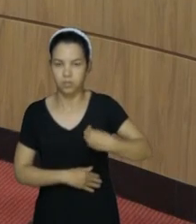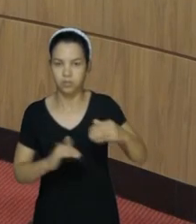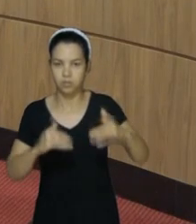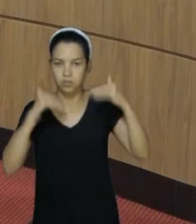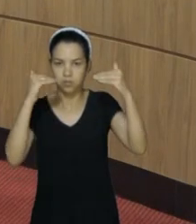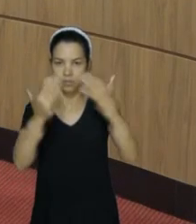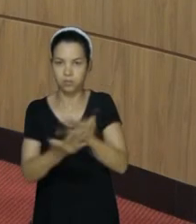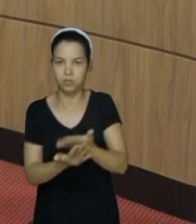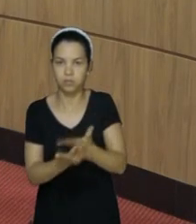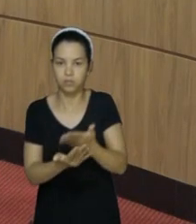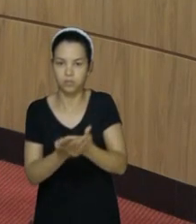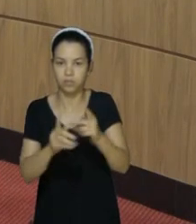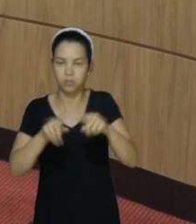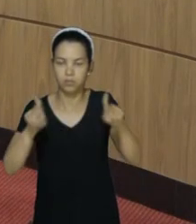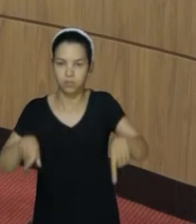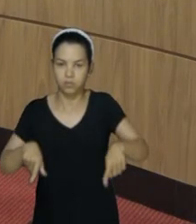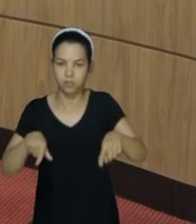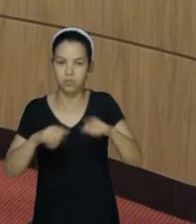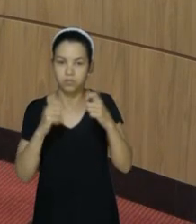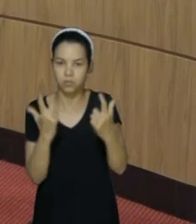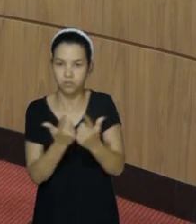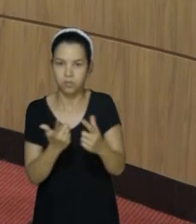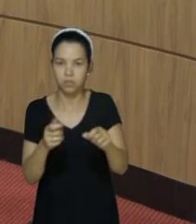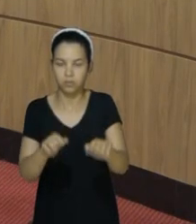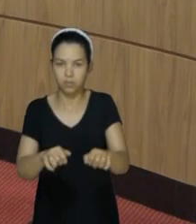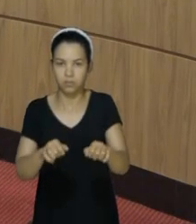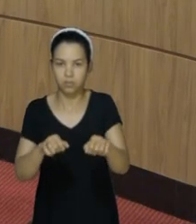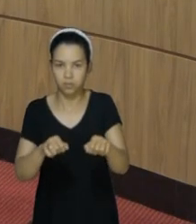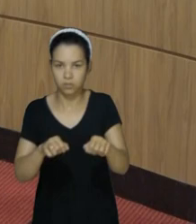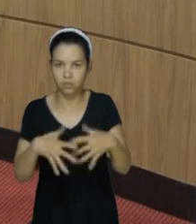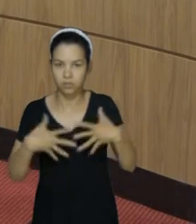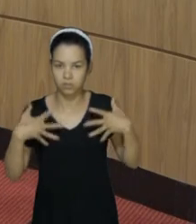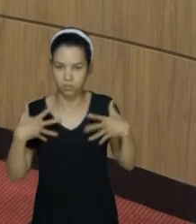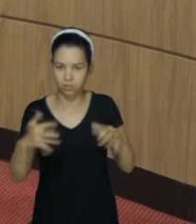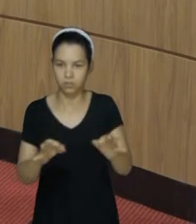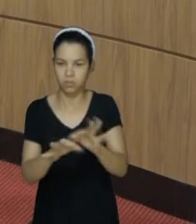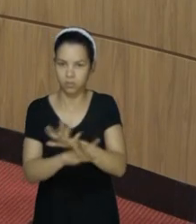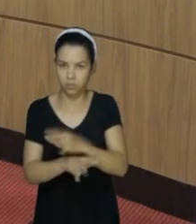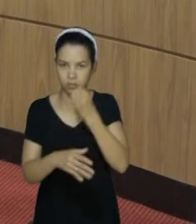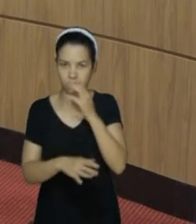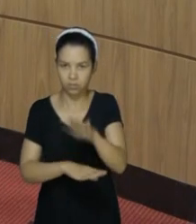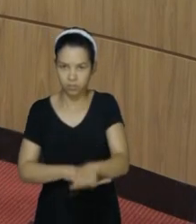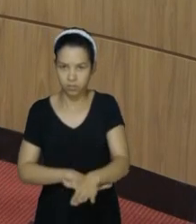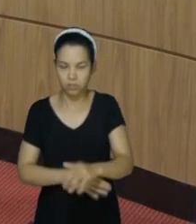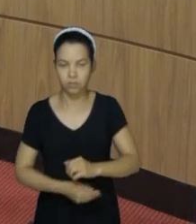estudantes, servidores desta casa. Está encerrado o presente ato solene. Uma boa tarde.